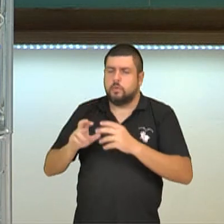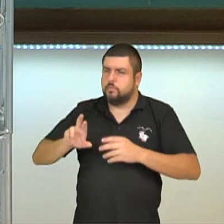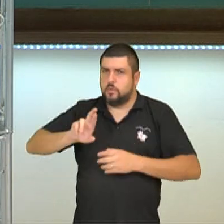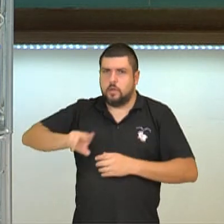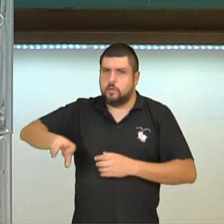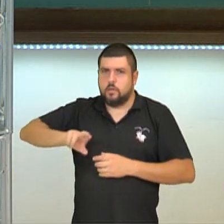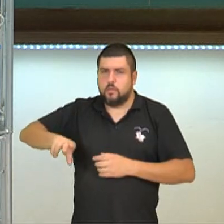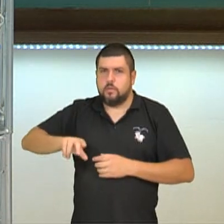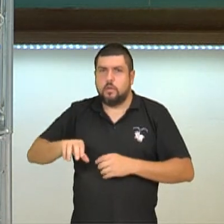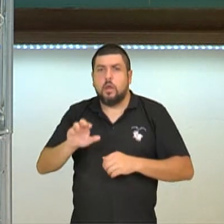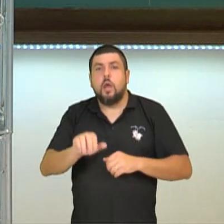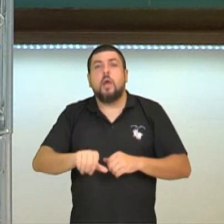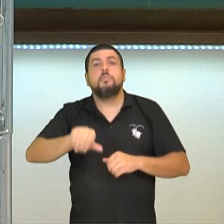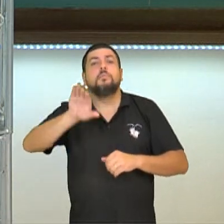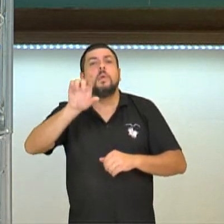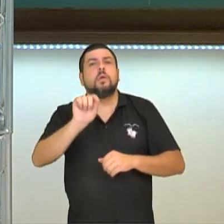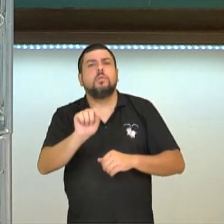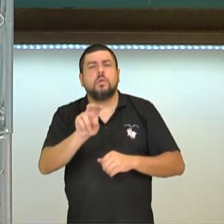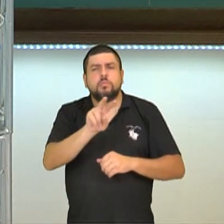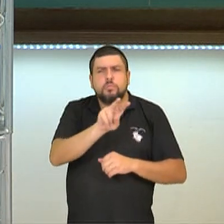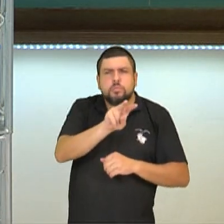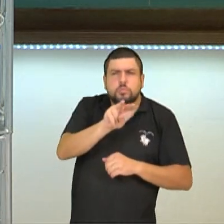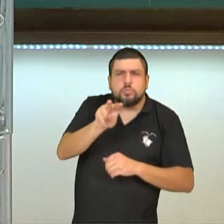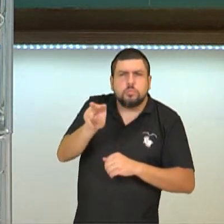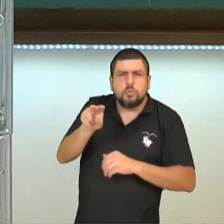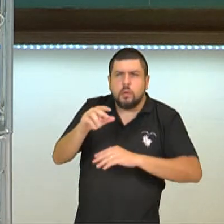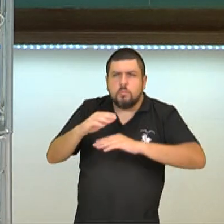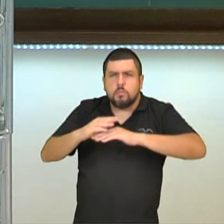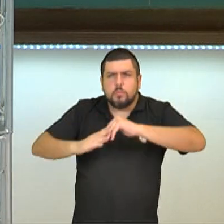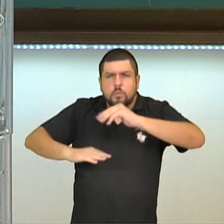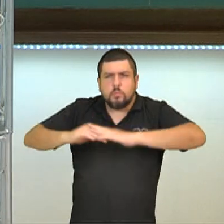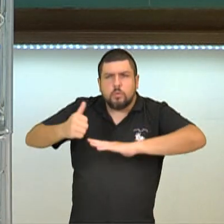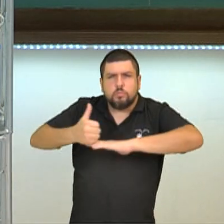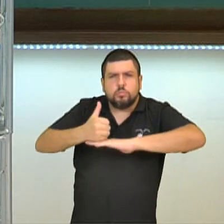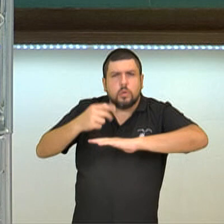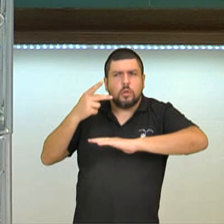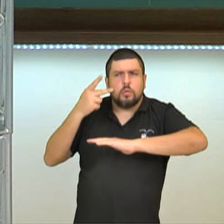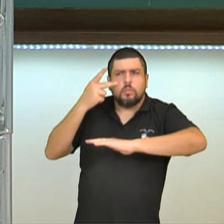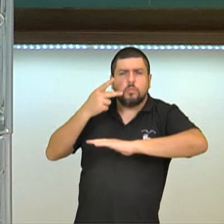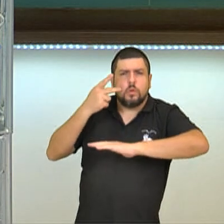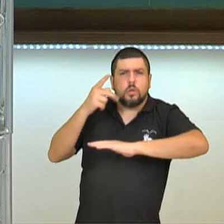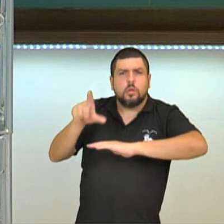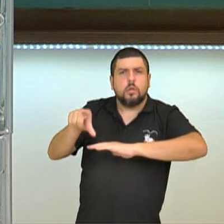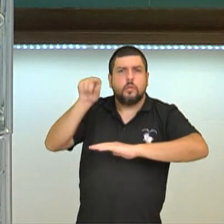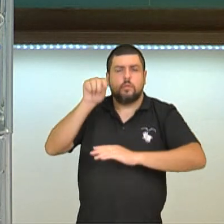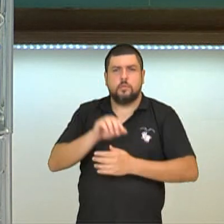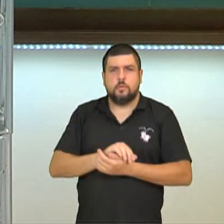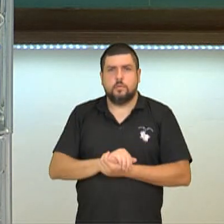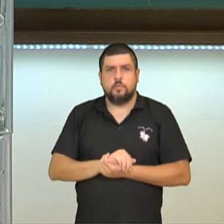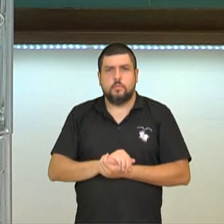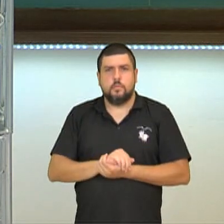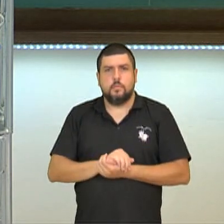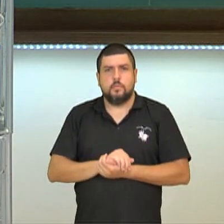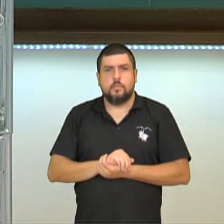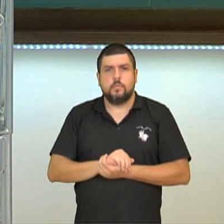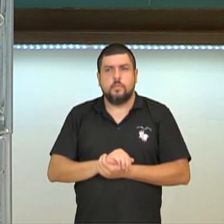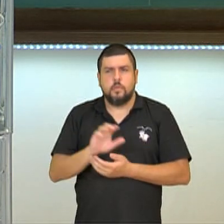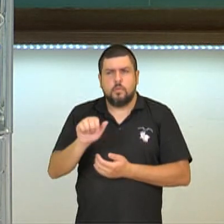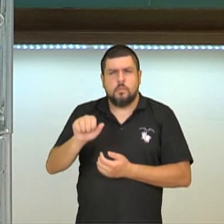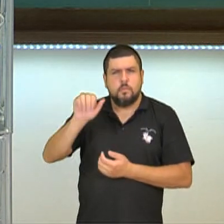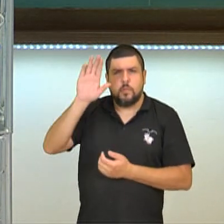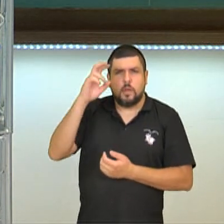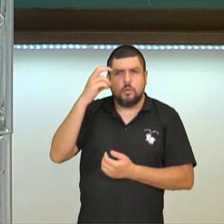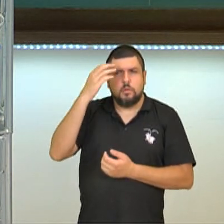por competência, mais por habilidade política da pessoa. Mais ou menos assim, os sábios, os